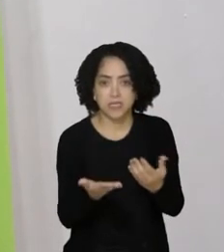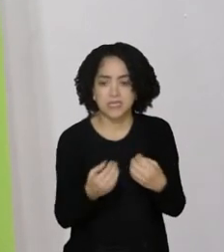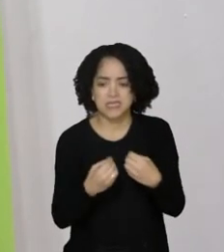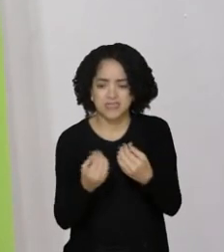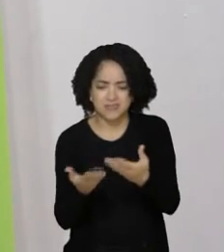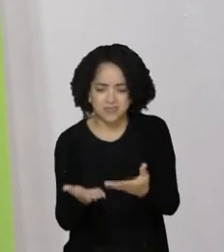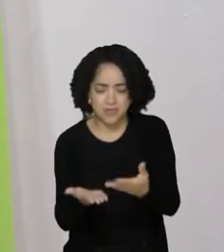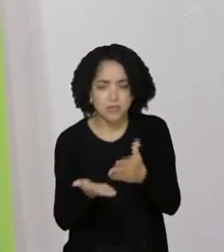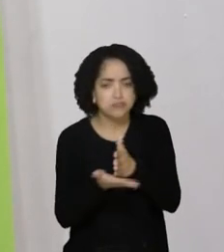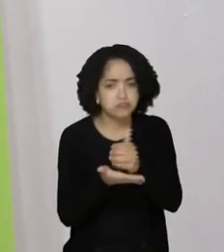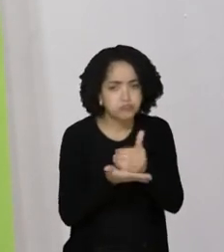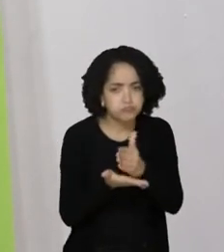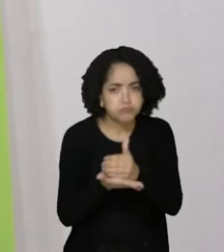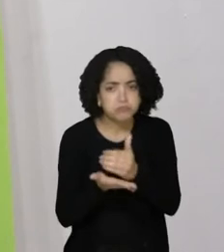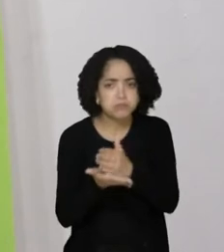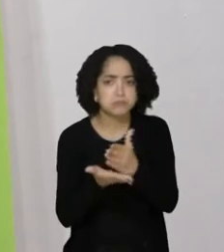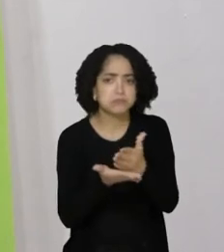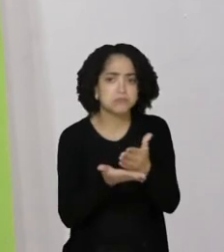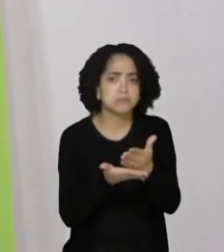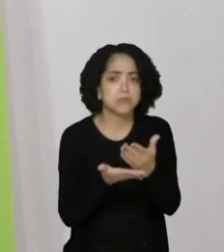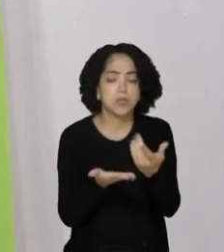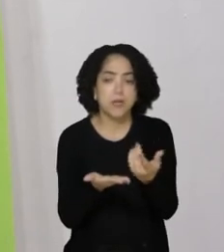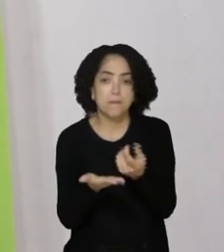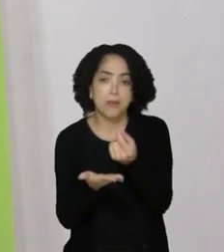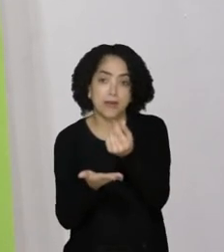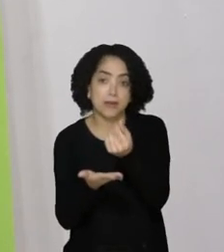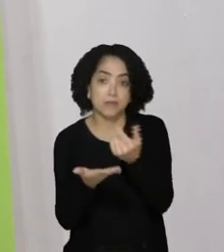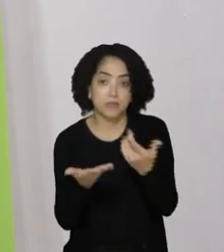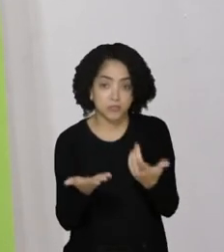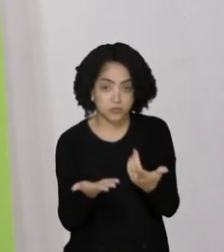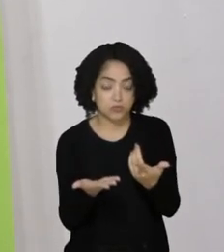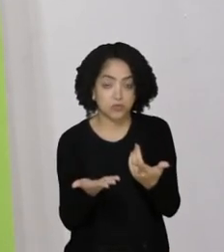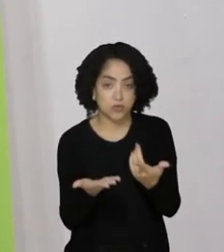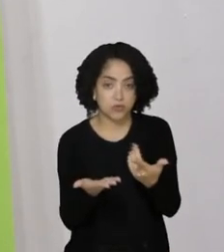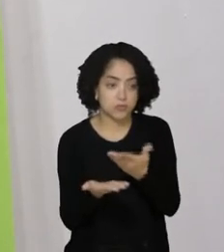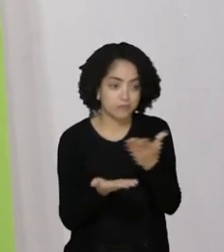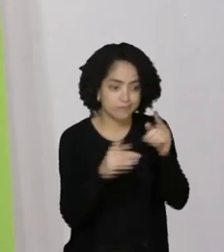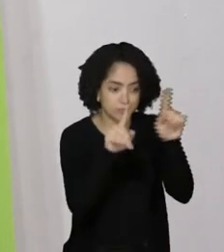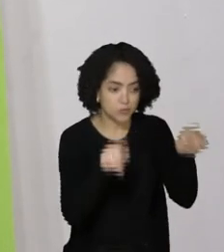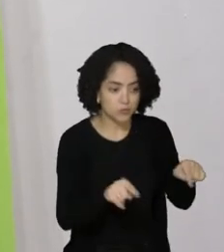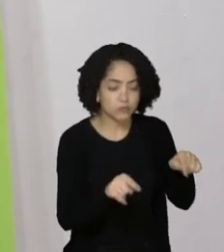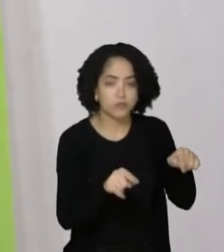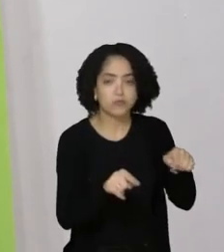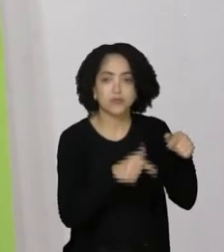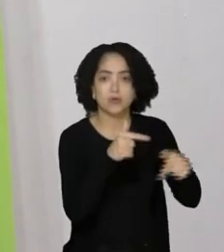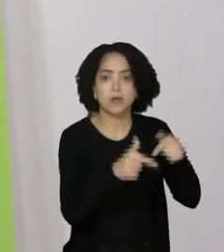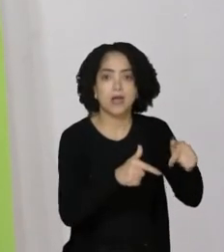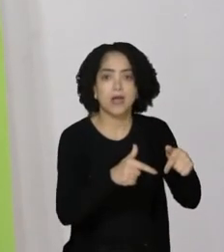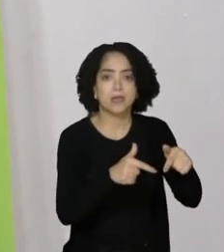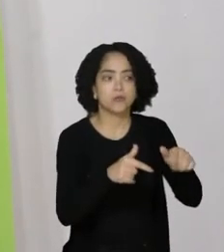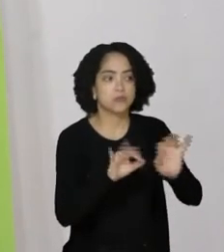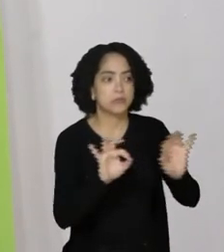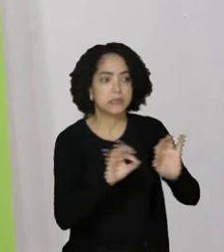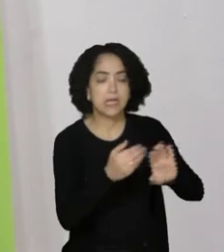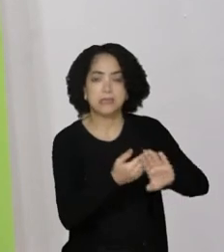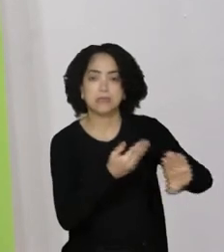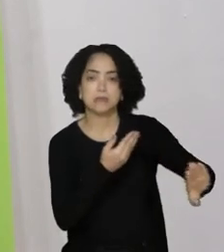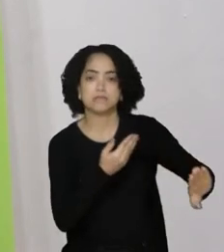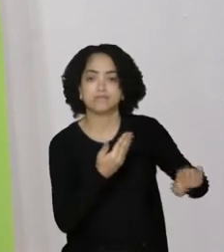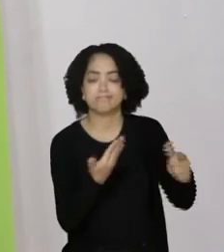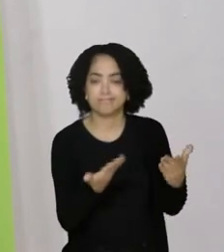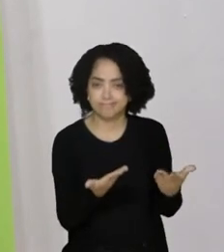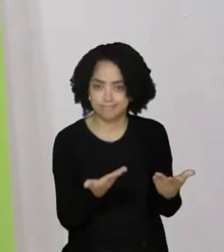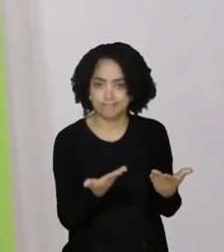dividendos para investidores deixando o funcionário de Fora incorporando mais de